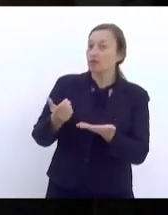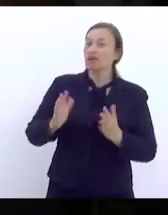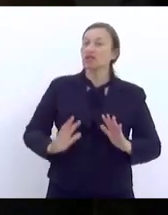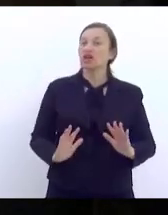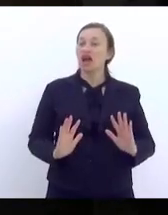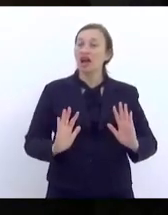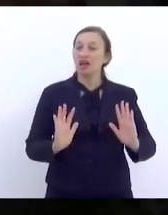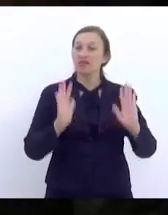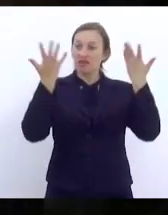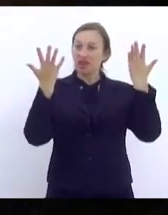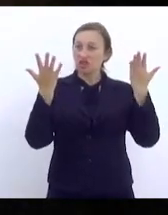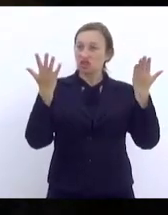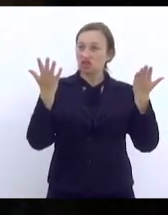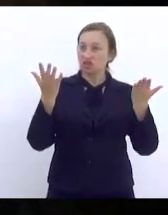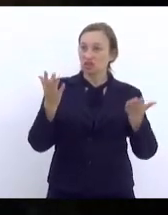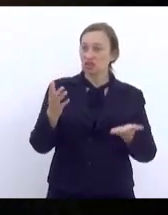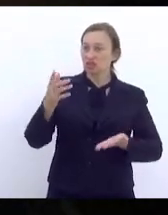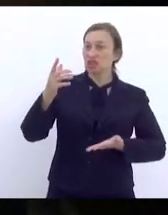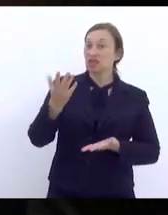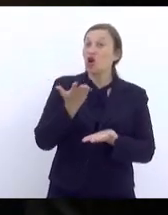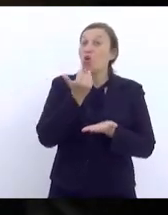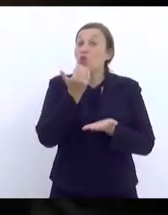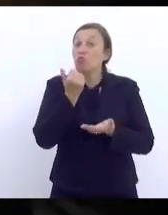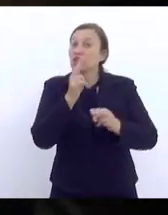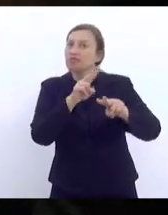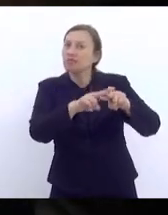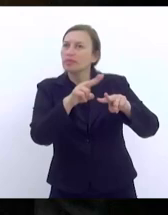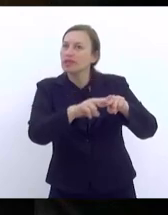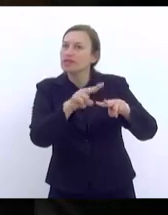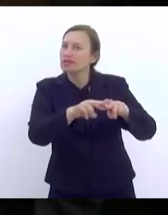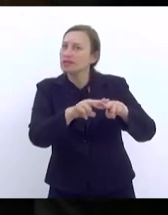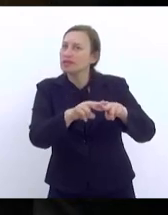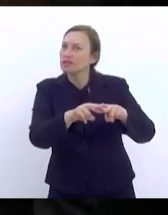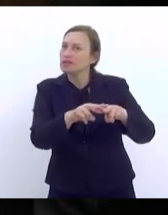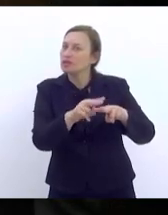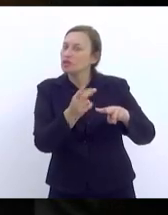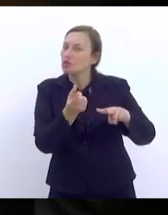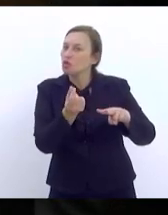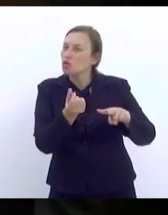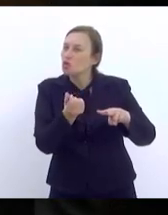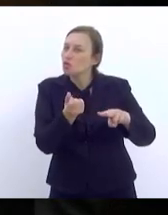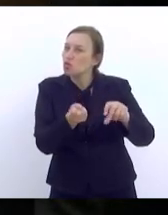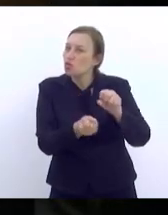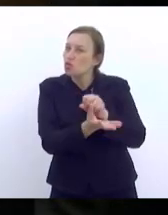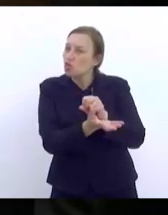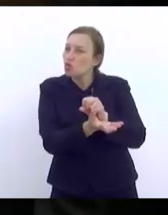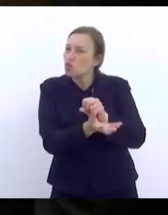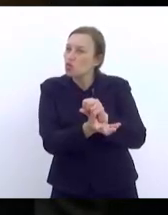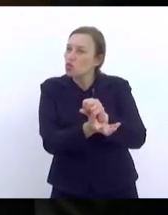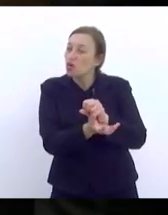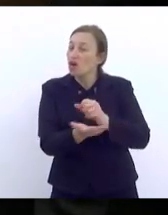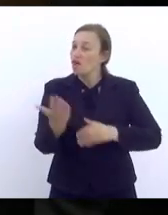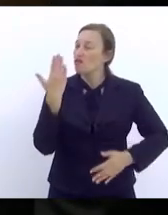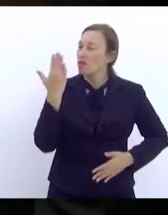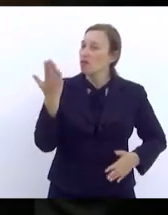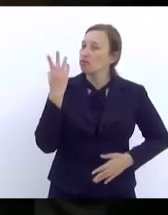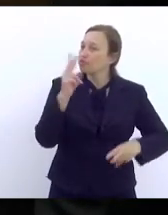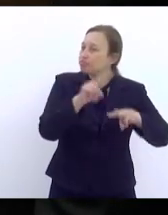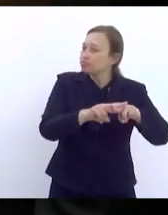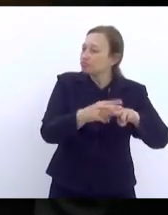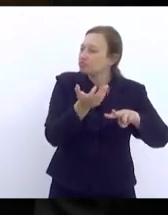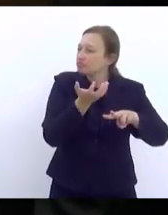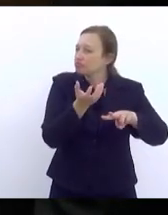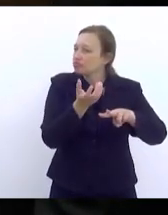das quentinhas nos presídios vem ela dando mordomia por vagabundo que tá preso querendo